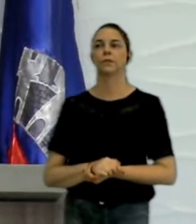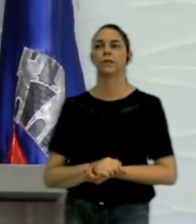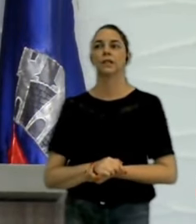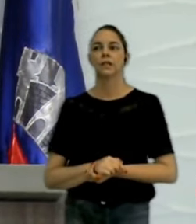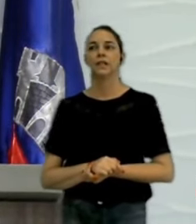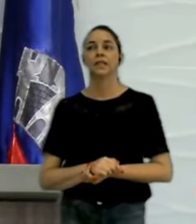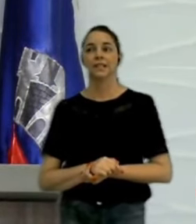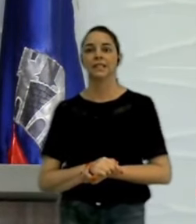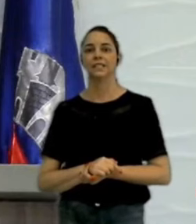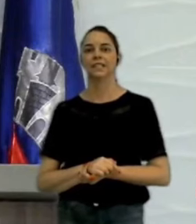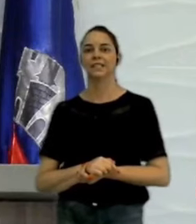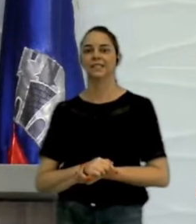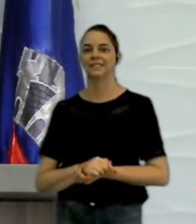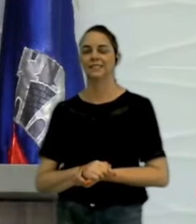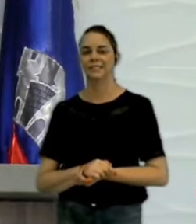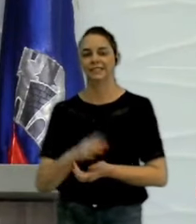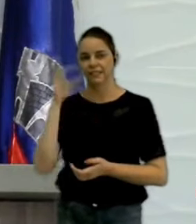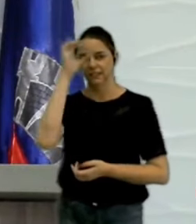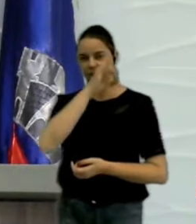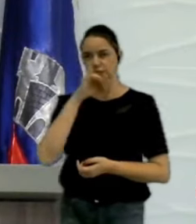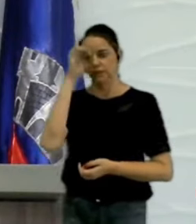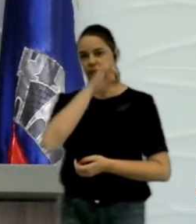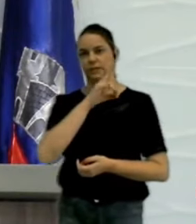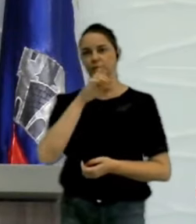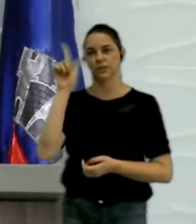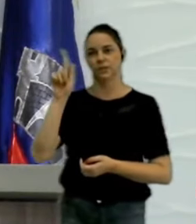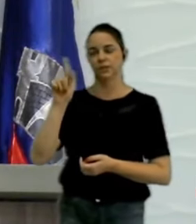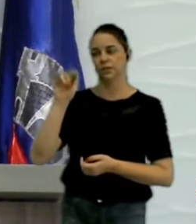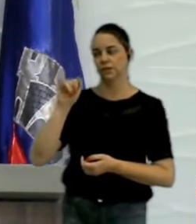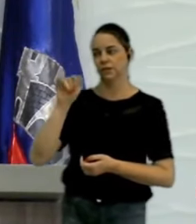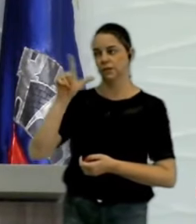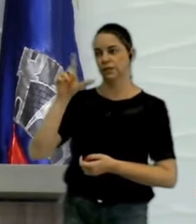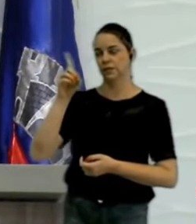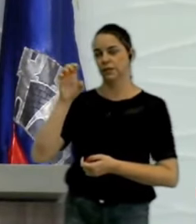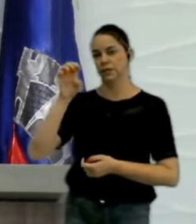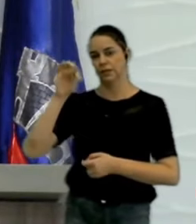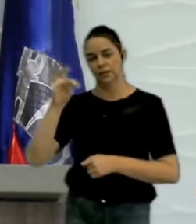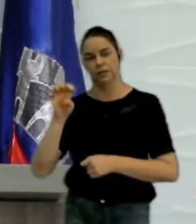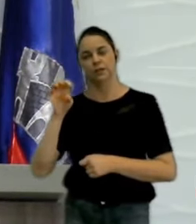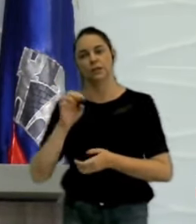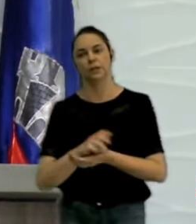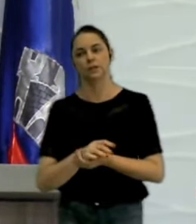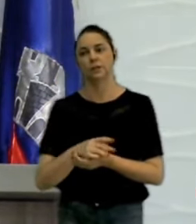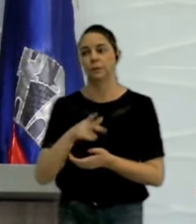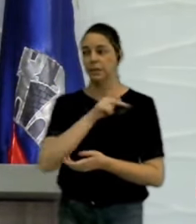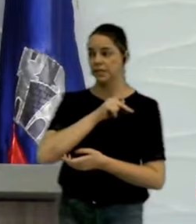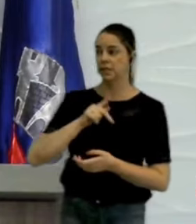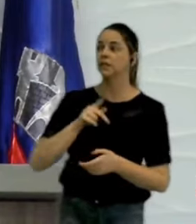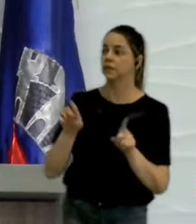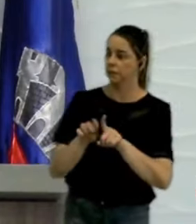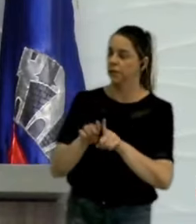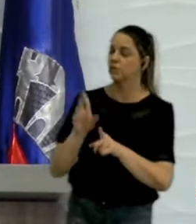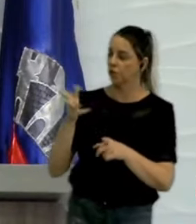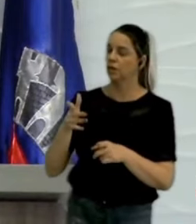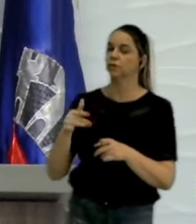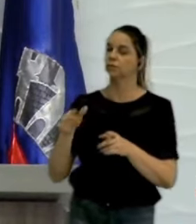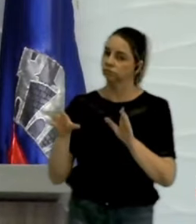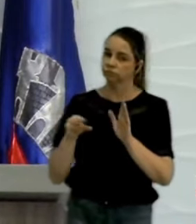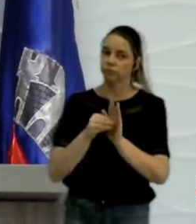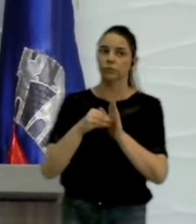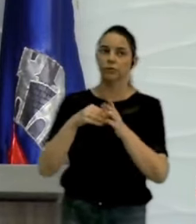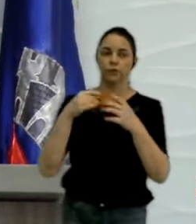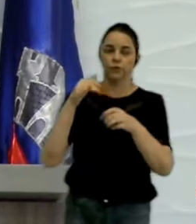dos Terreiros. E no domingo, a Gildete Malaquias, do Mercado. Presidente, também coloquei aqui um voto de